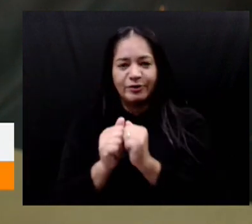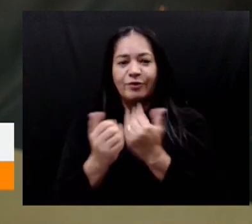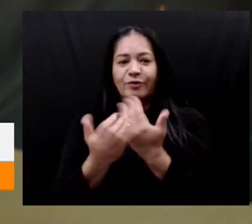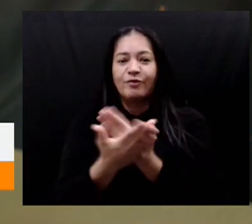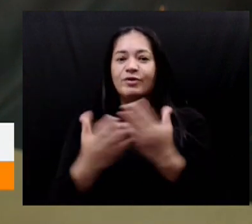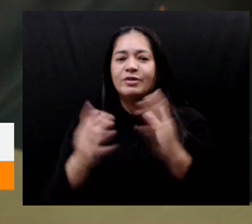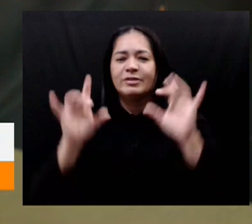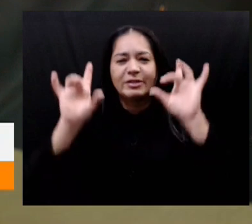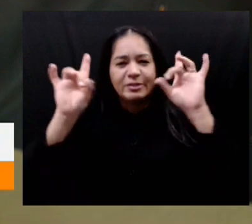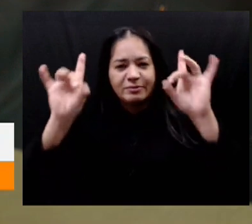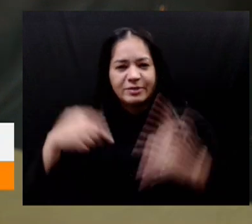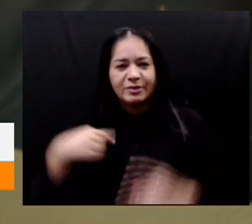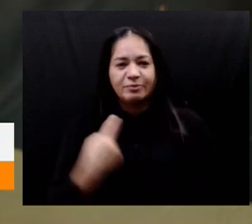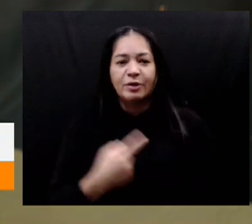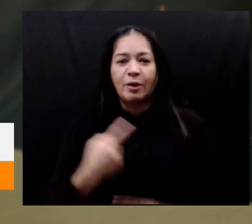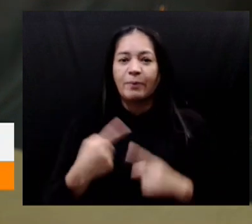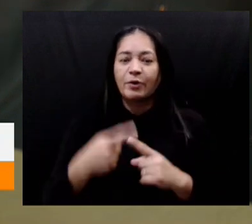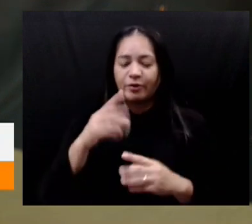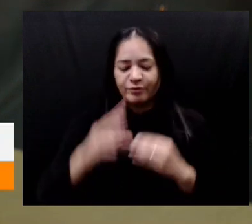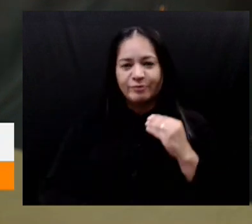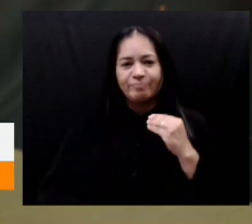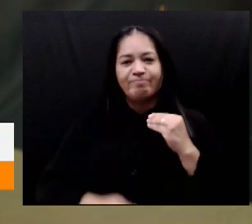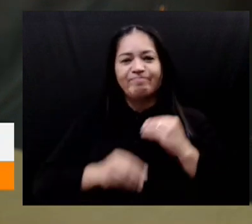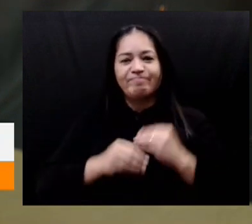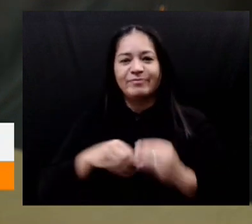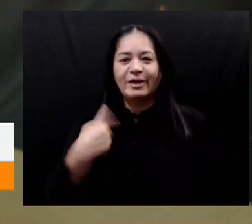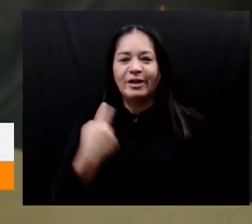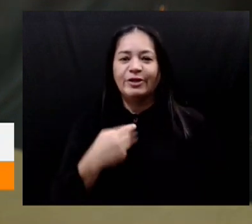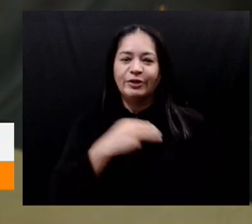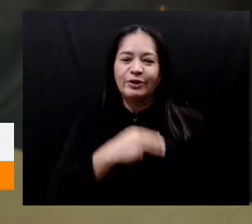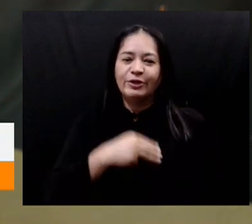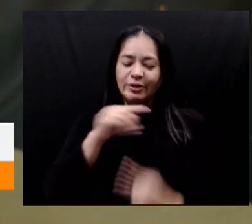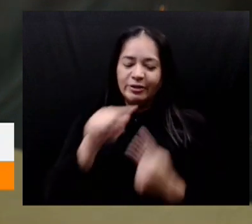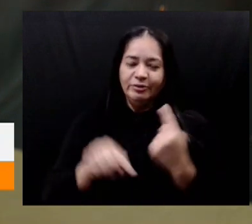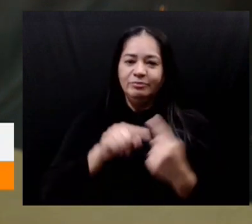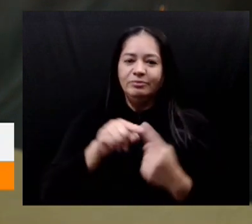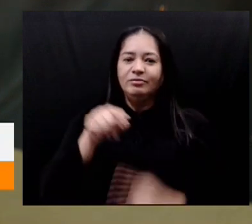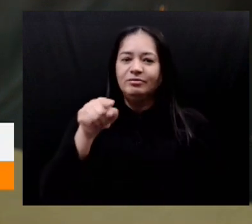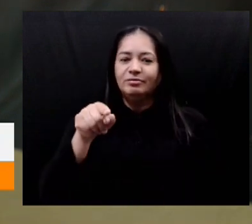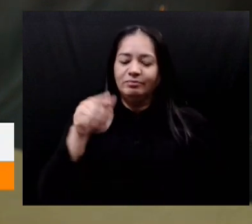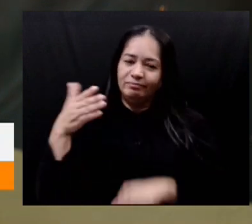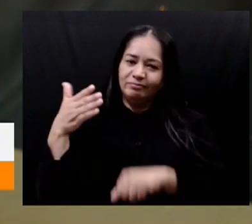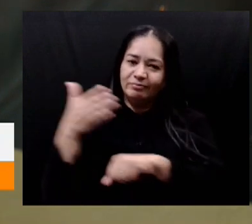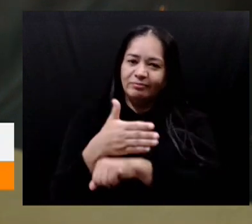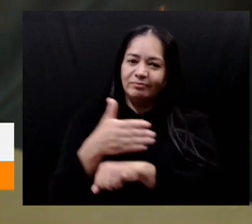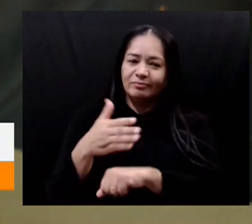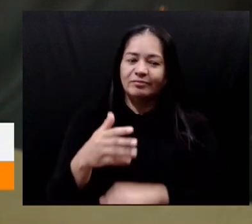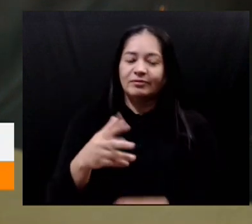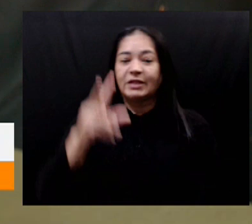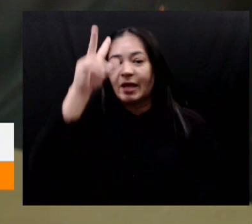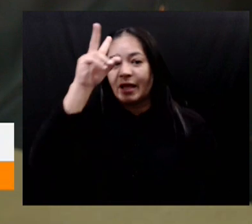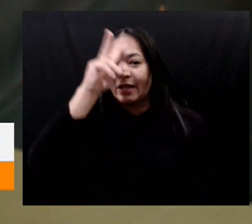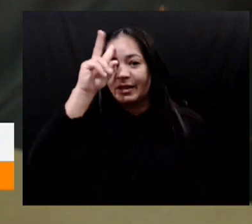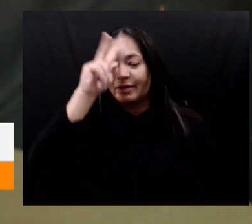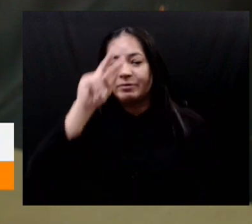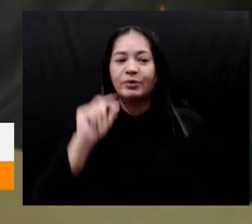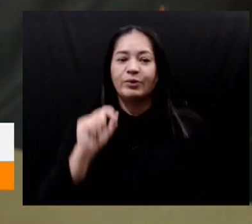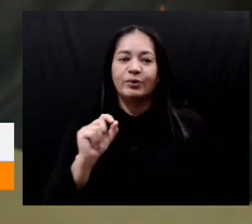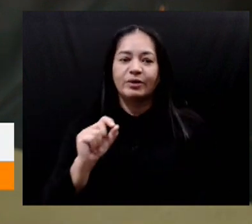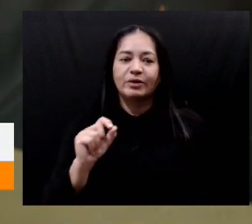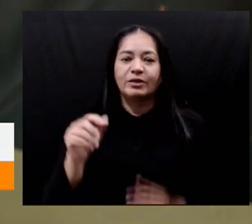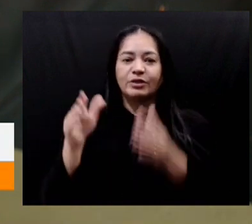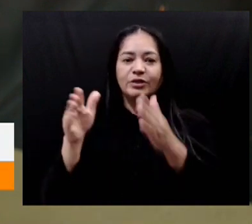porque você completa a nossa missão, você participa com a gente e lembrar, né, de enxergar o erro